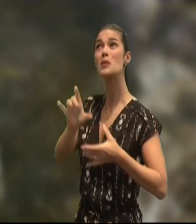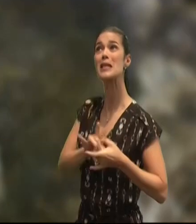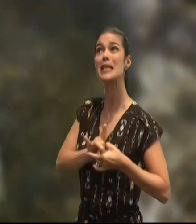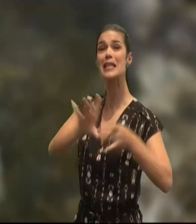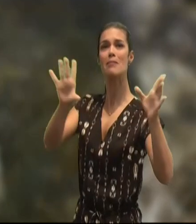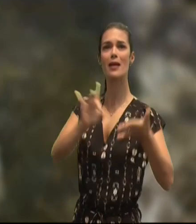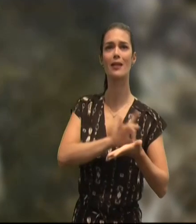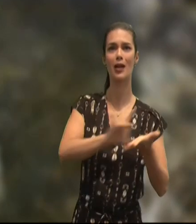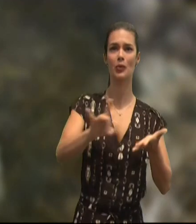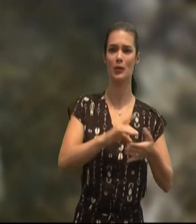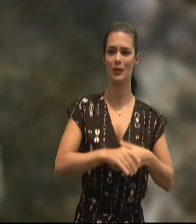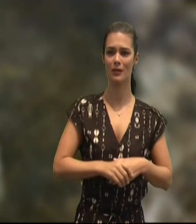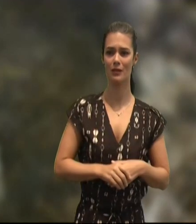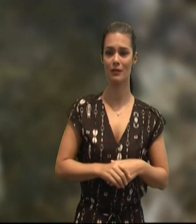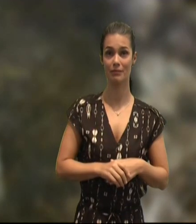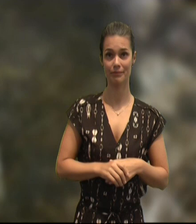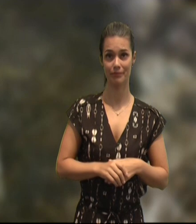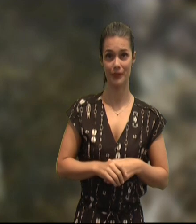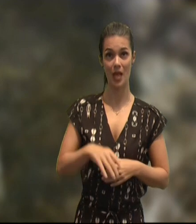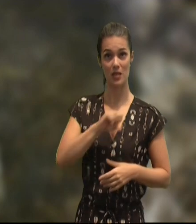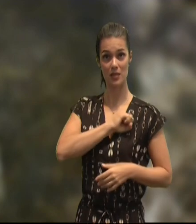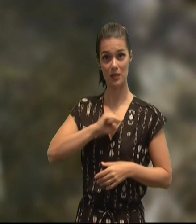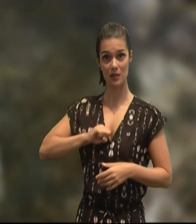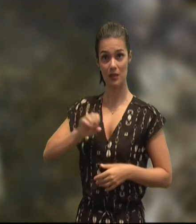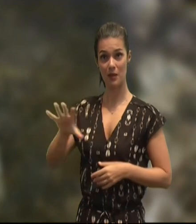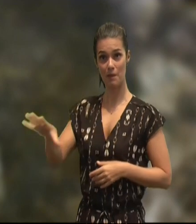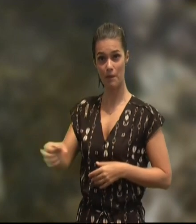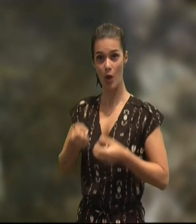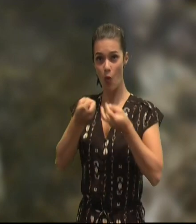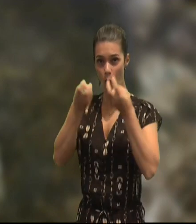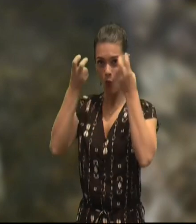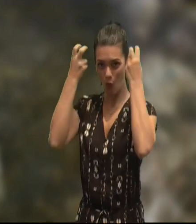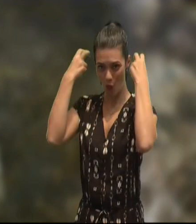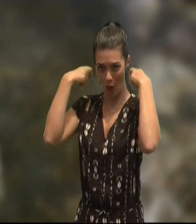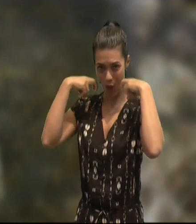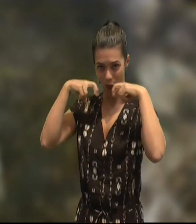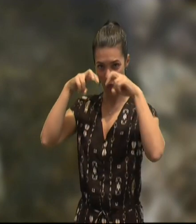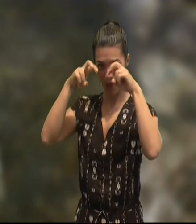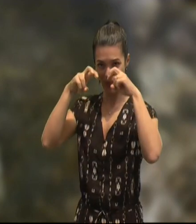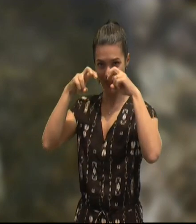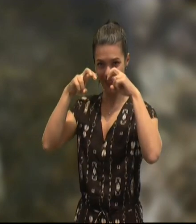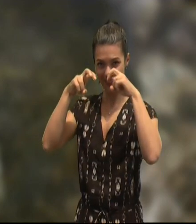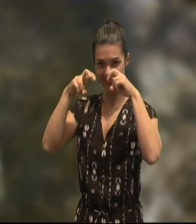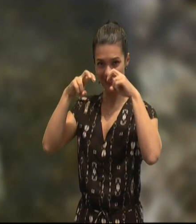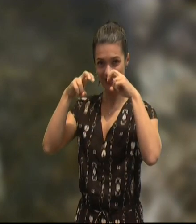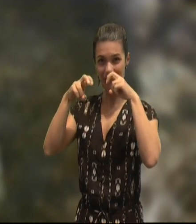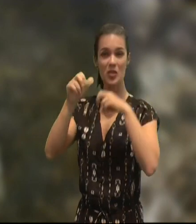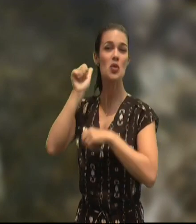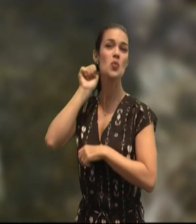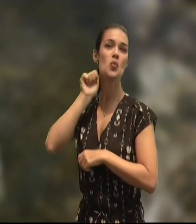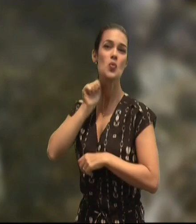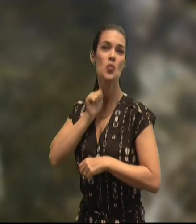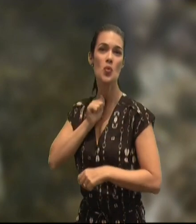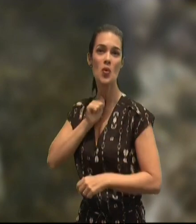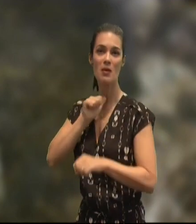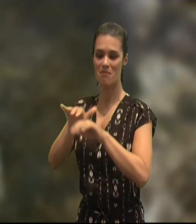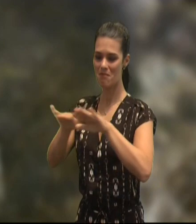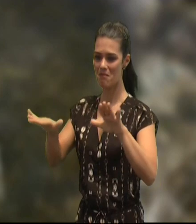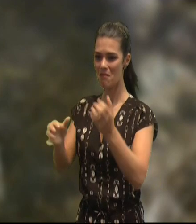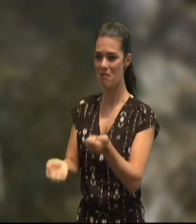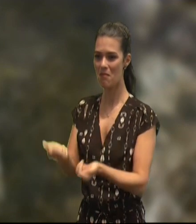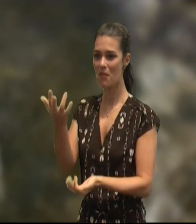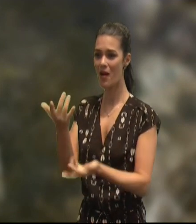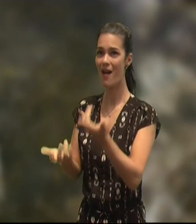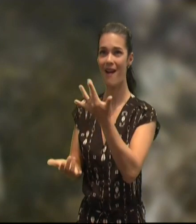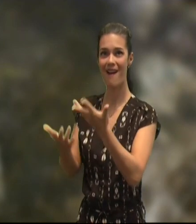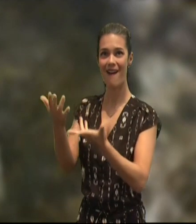cordeiro que ainda mamava e o sacrificou em holocausto ao Senhor. Clamou Samuel ao Senhor e o Senhor